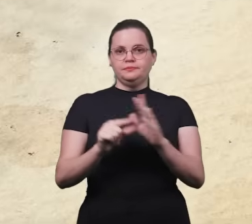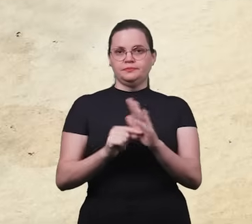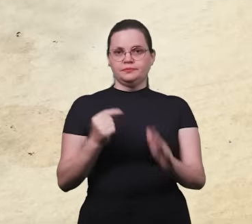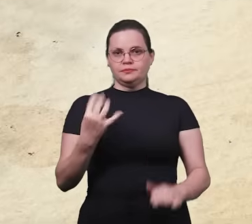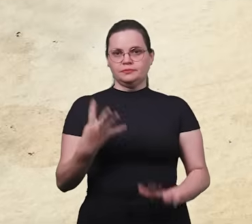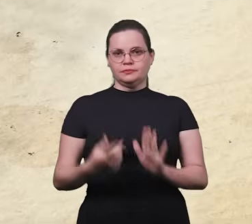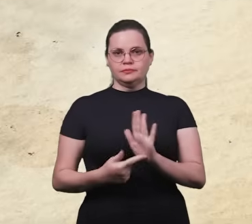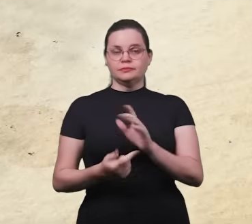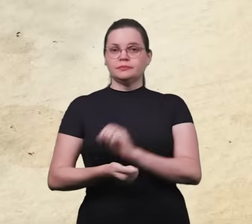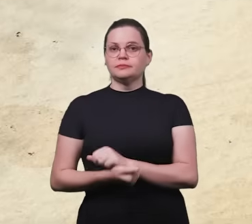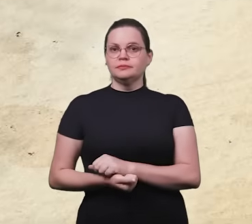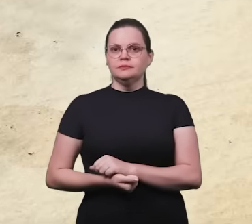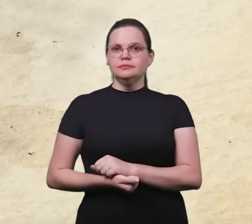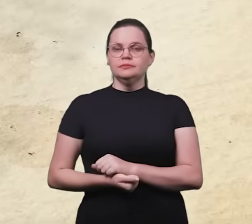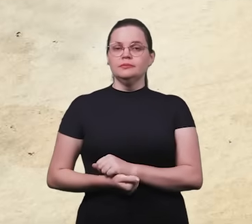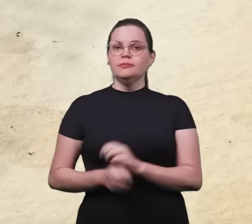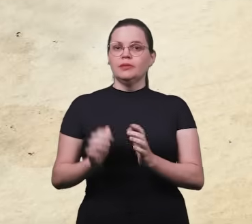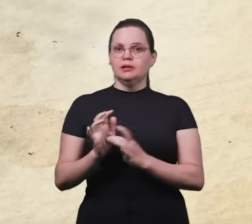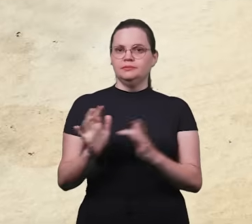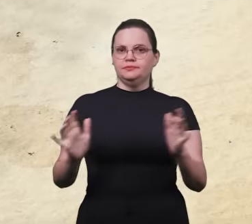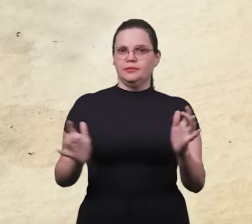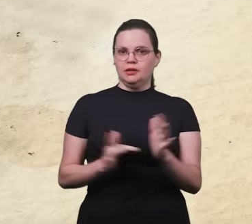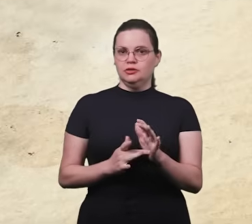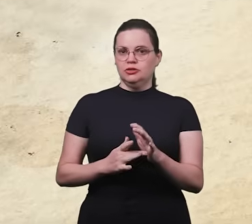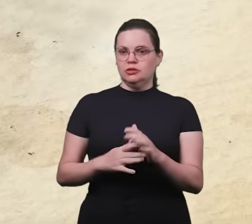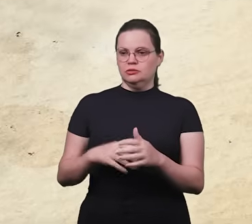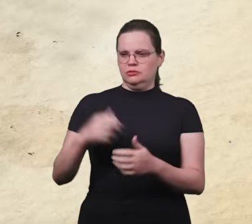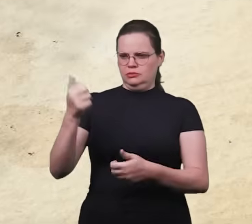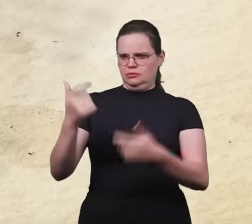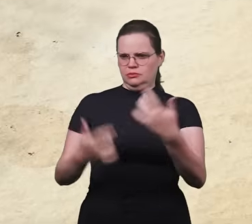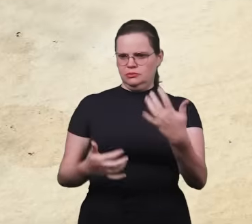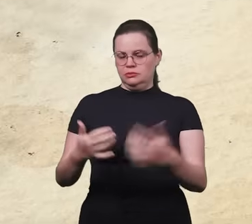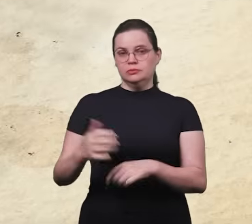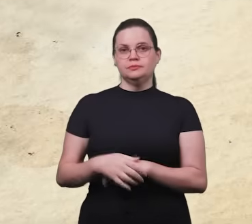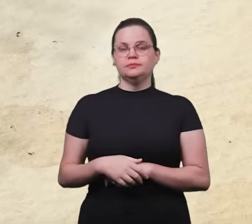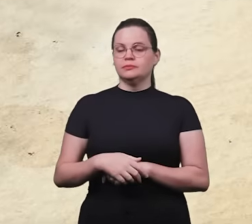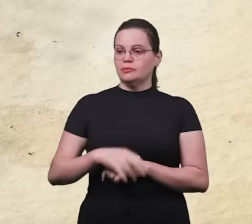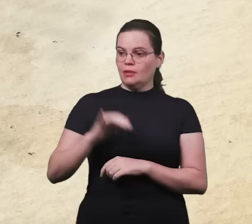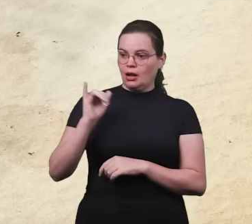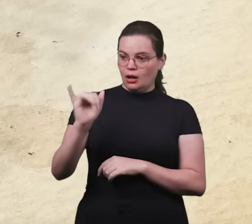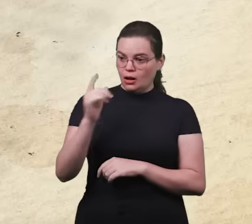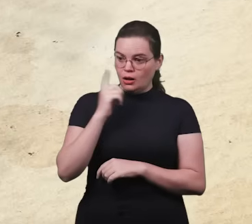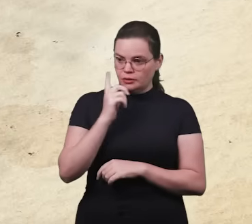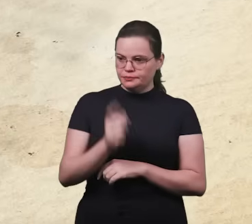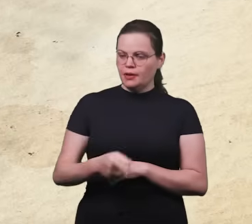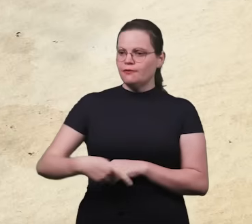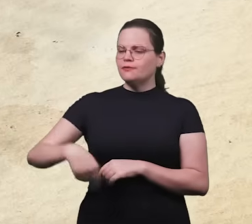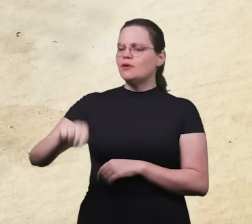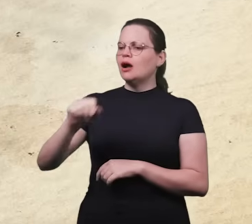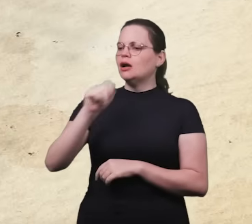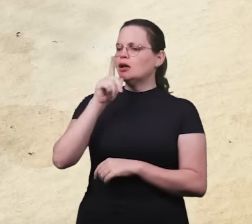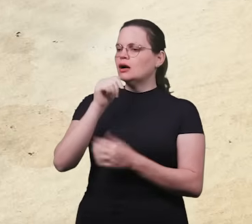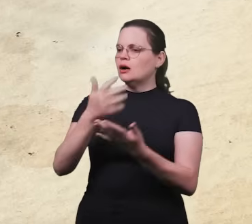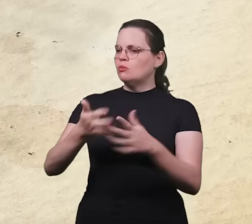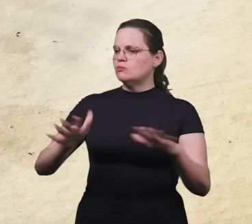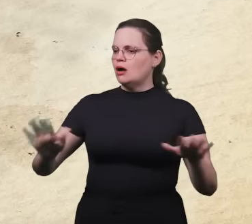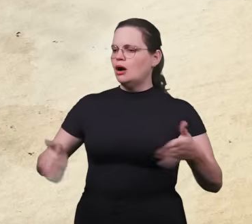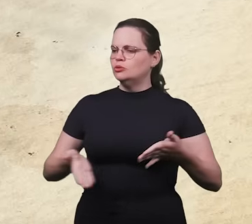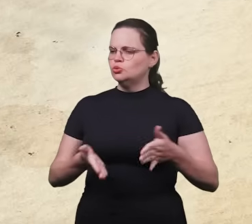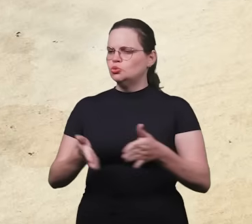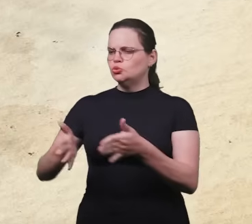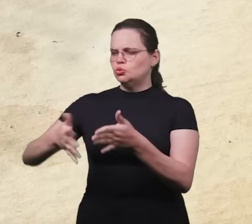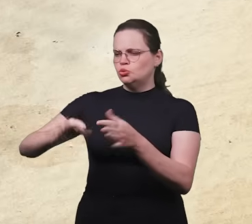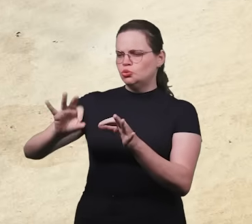4 e disse: "E quando acabou de falar, disse-lhe Simão: Faze-te ao mar alto e lançai as vossas redes